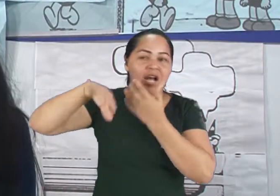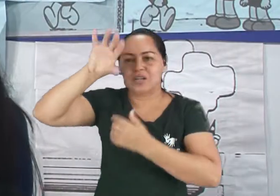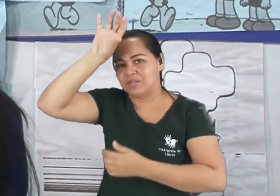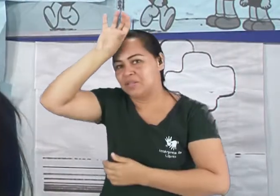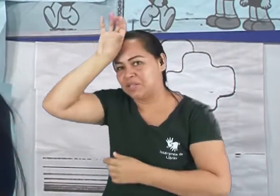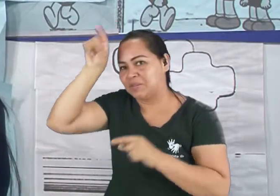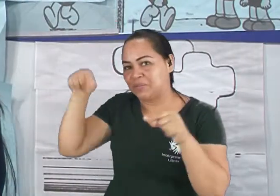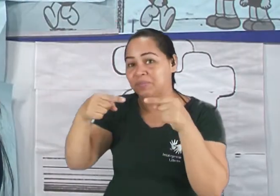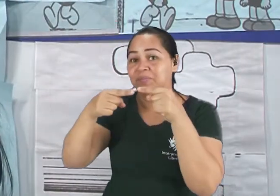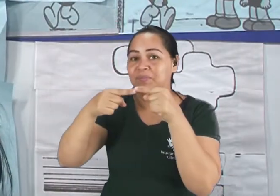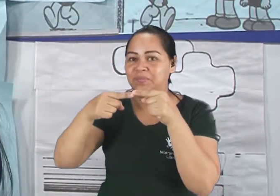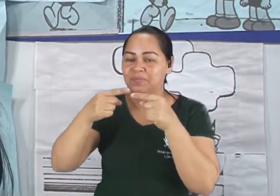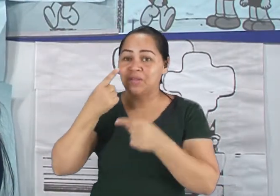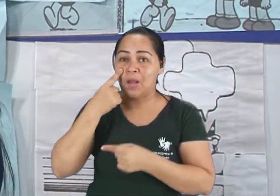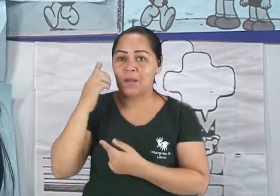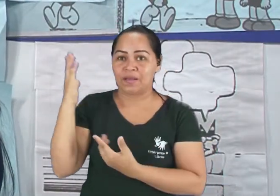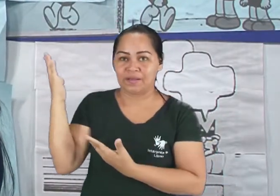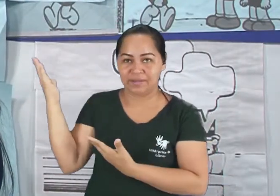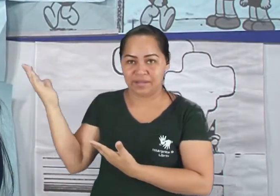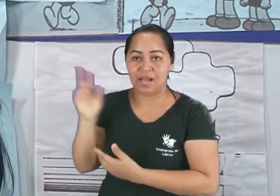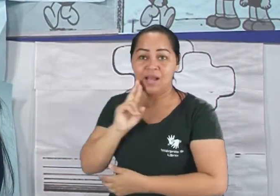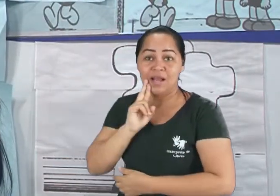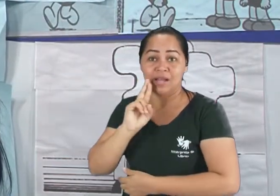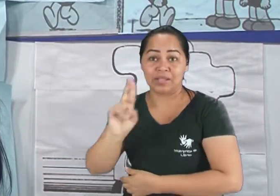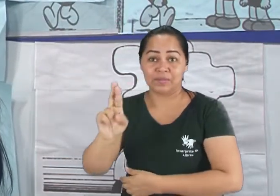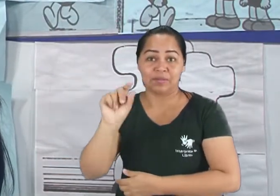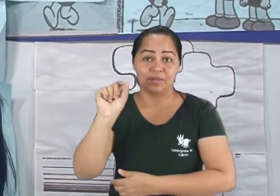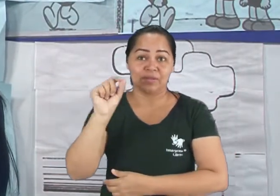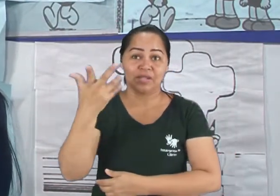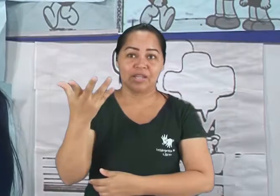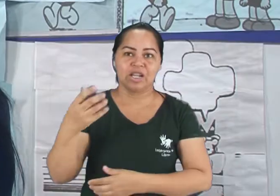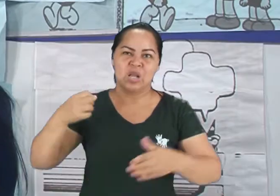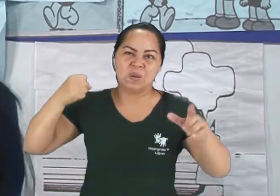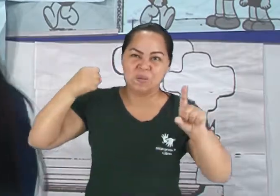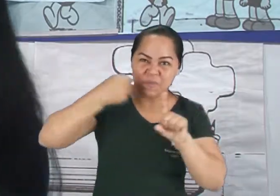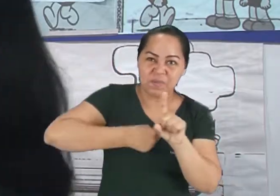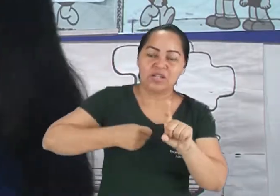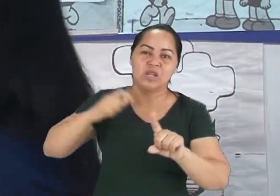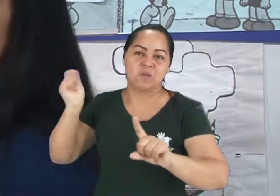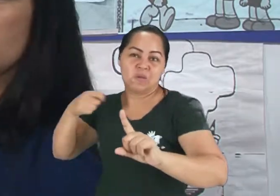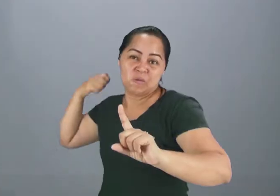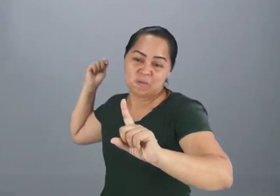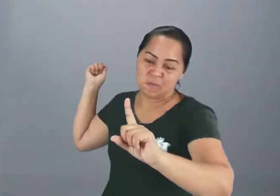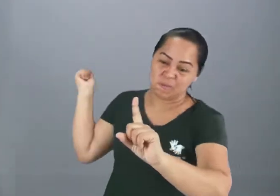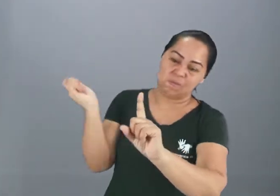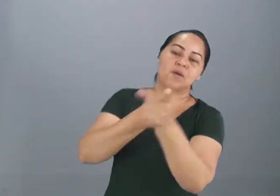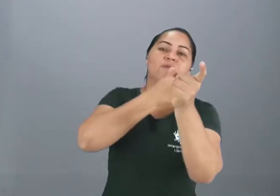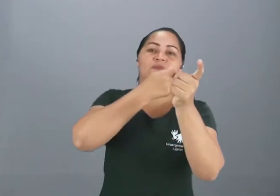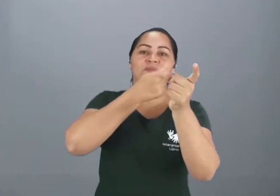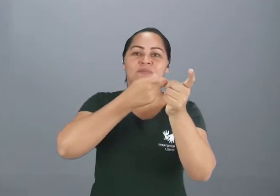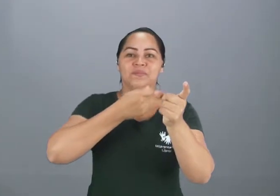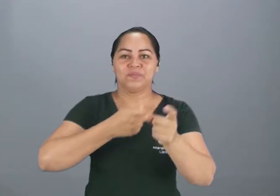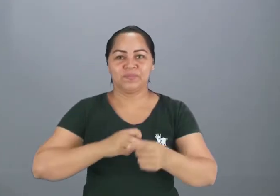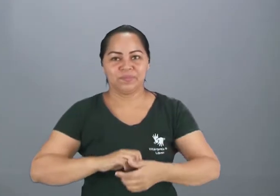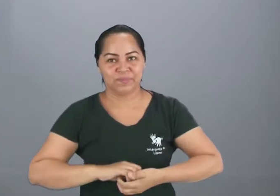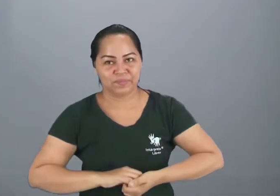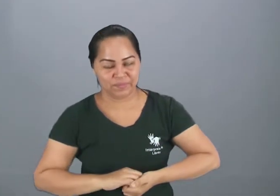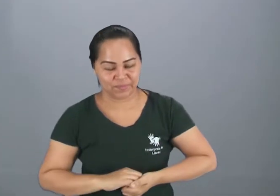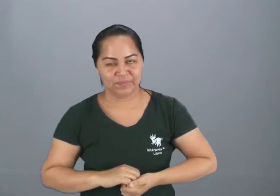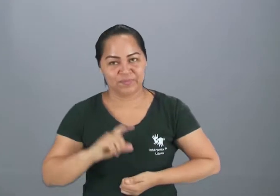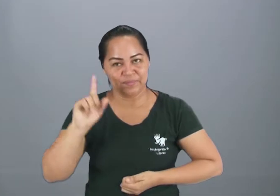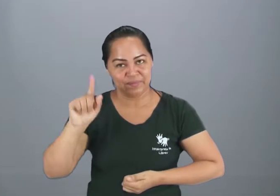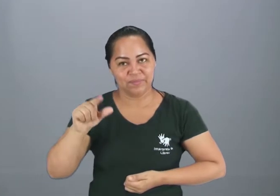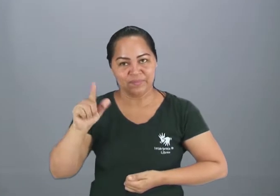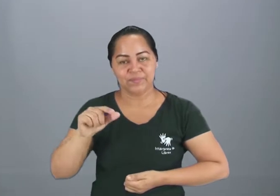Vamos lá? Ela faria o quê? Bateria nele. Ela iria bater